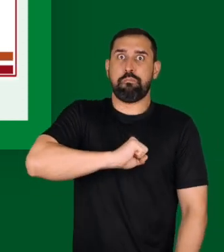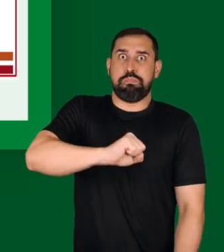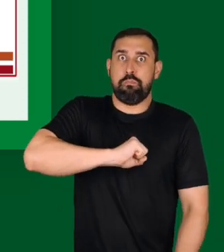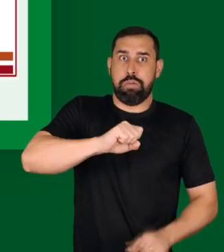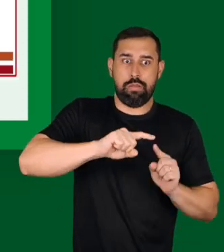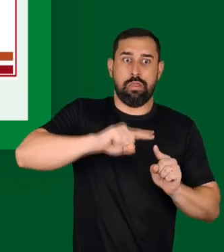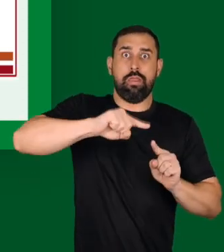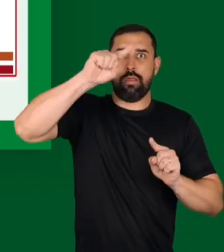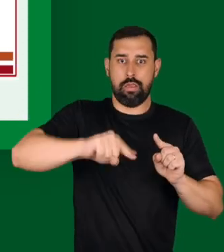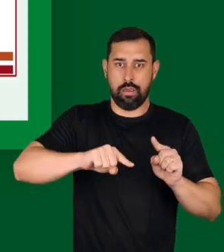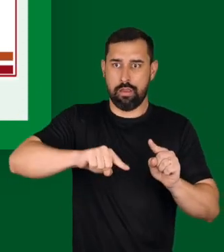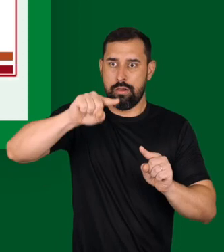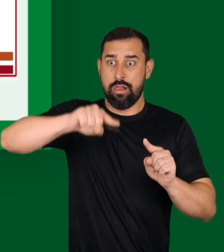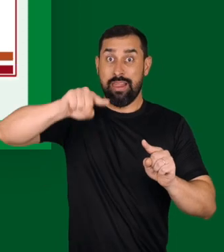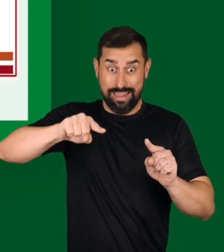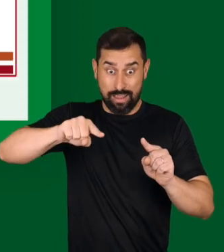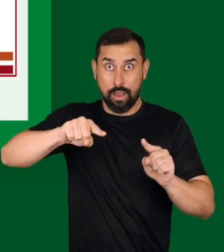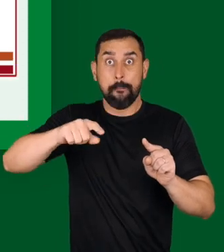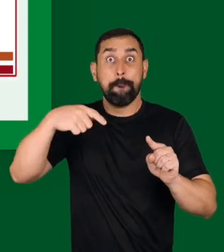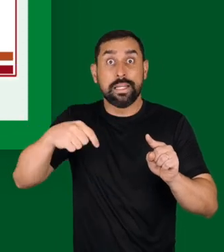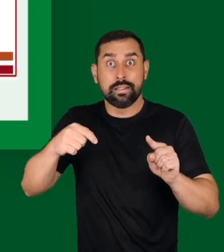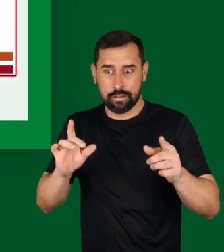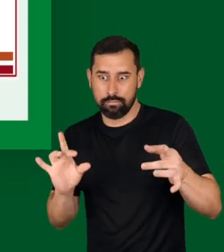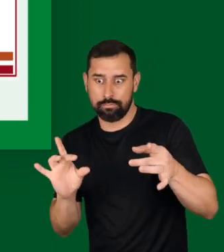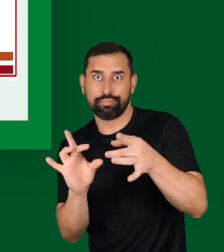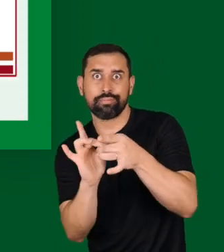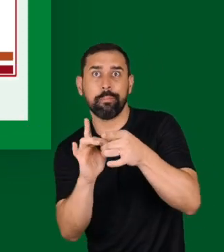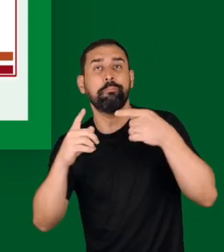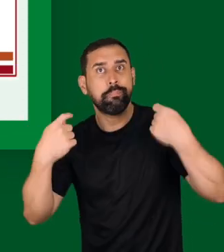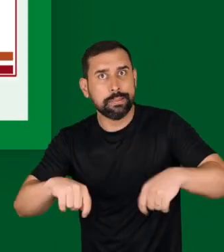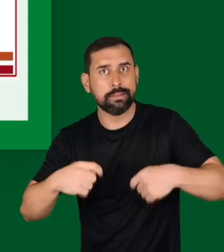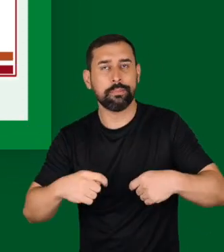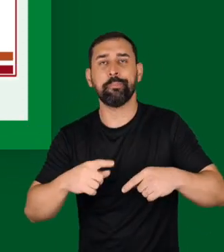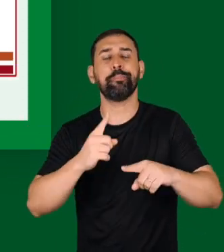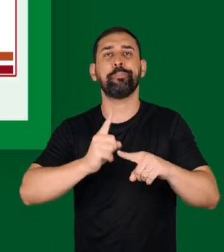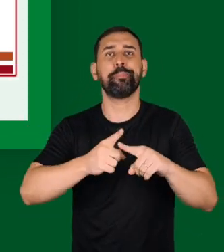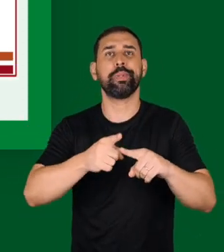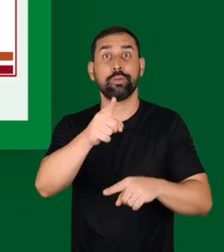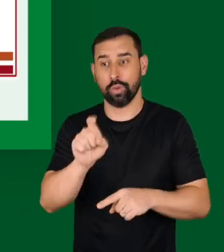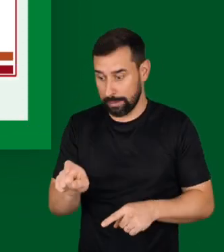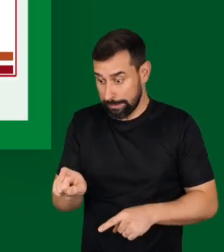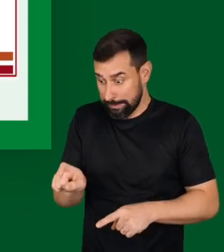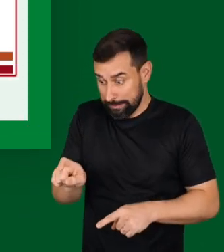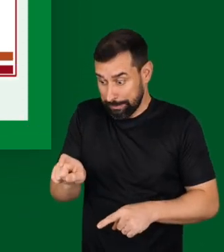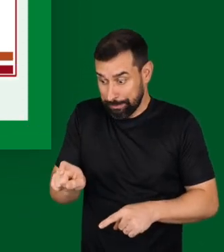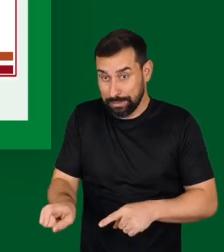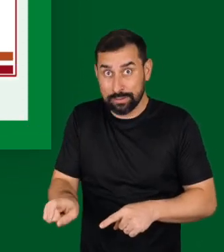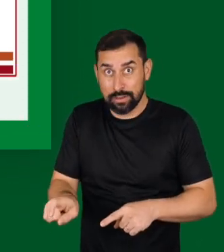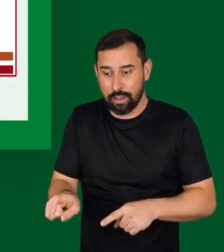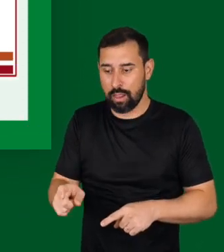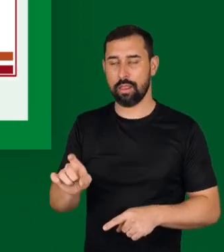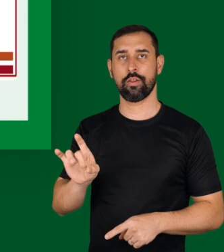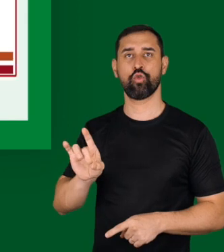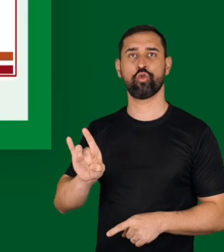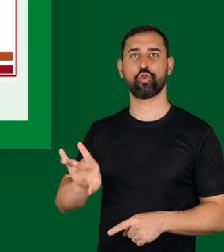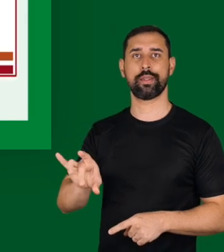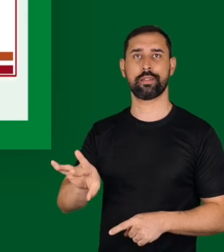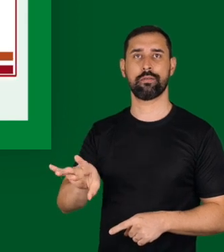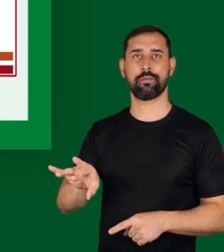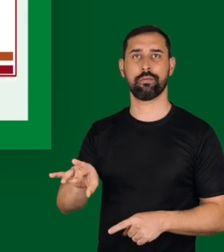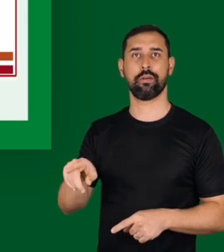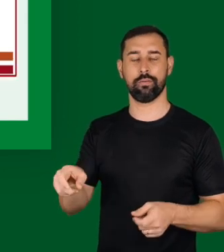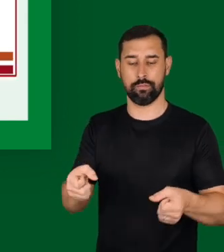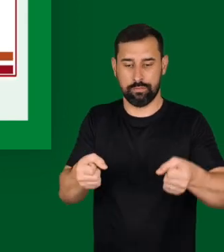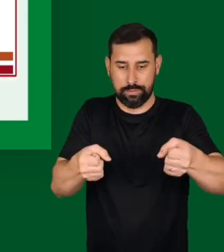tem um ataque à arritmia com pulso, você precisa sincronizar. Por quê? Porque quando você faz a sincronização,